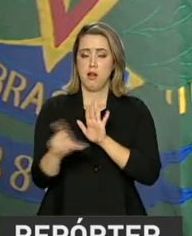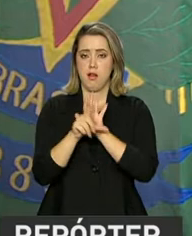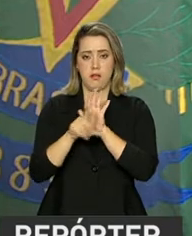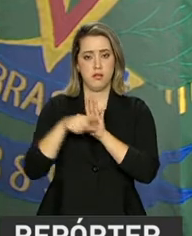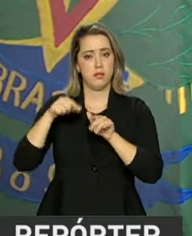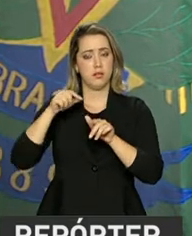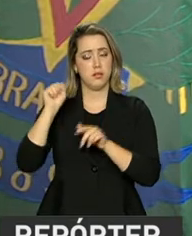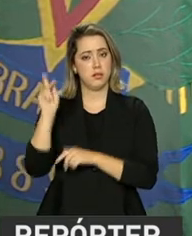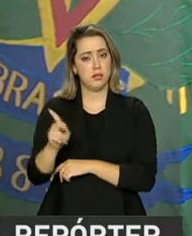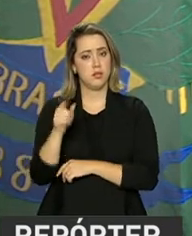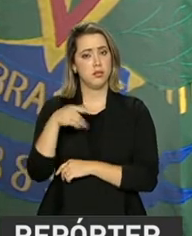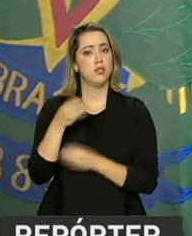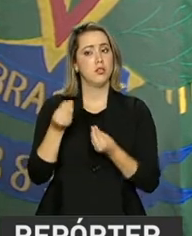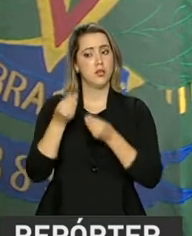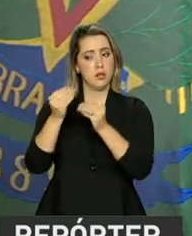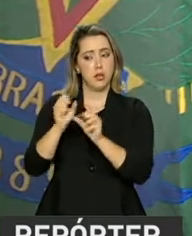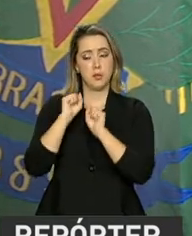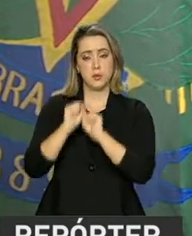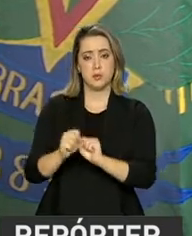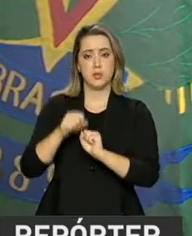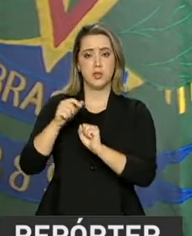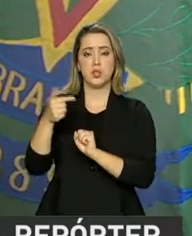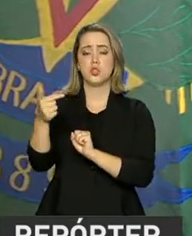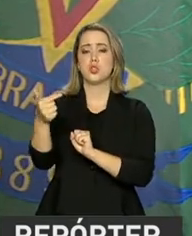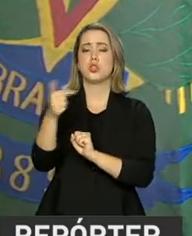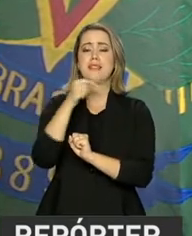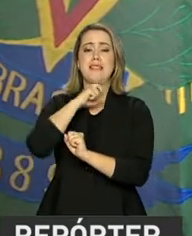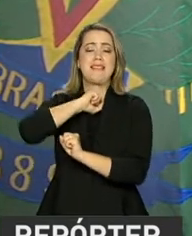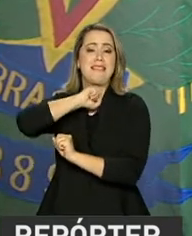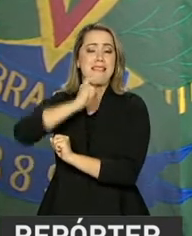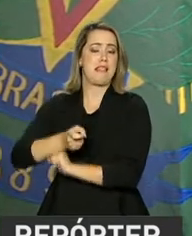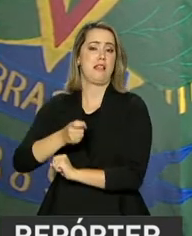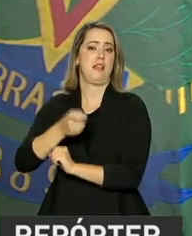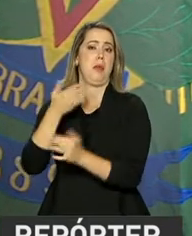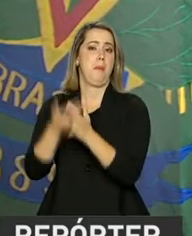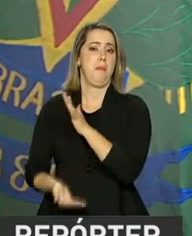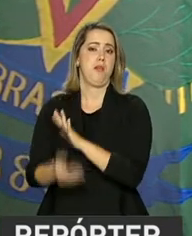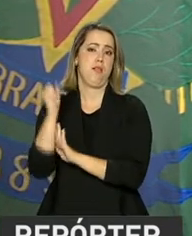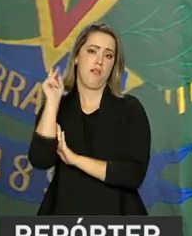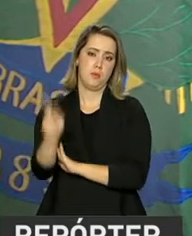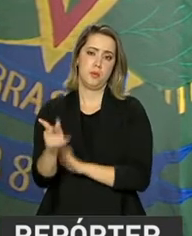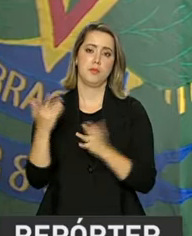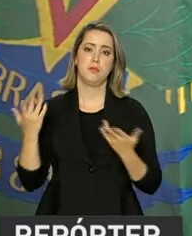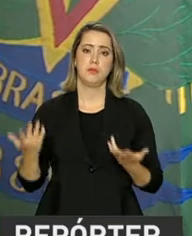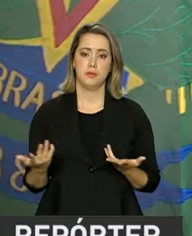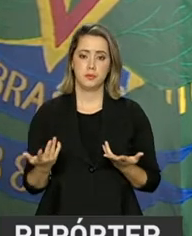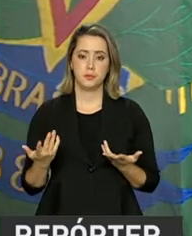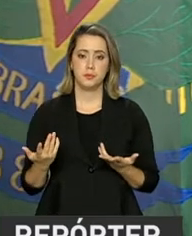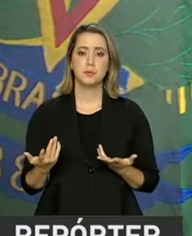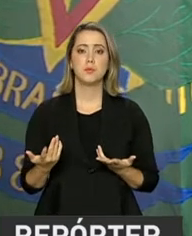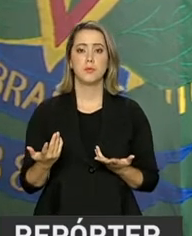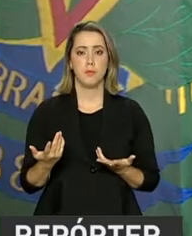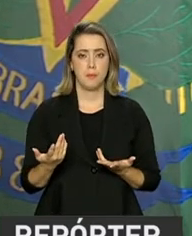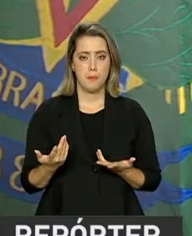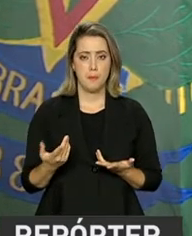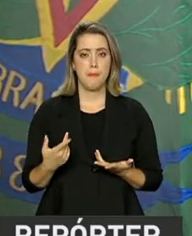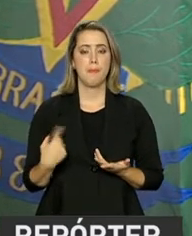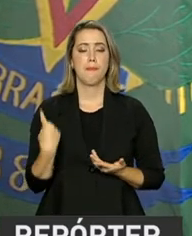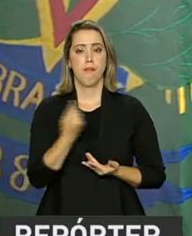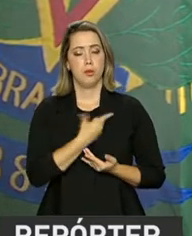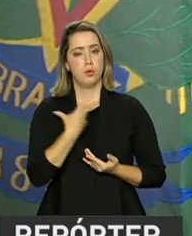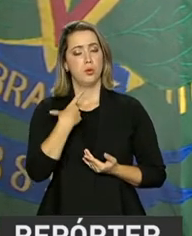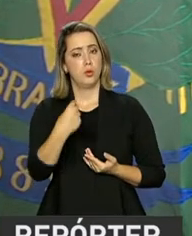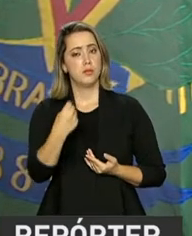garantir que nenhum brasileiro fique sem a sua aposentadoria nós sairemos